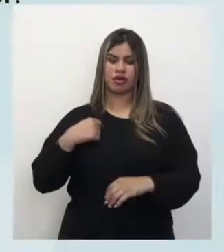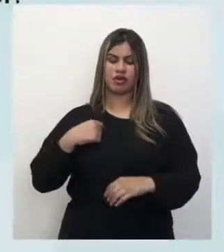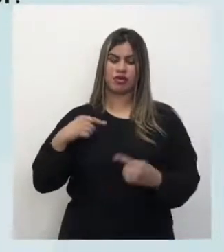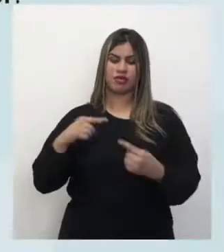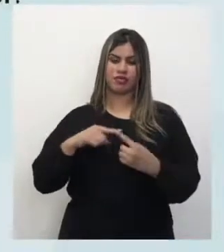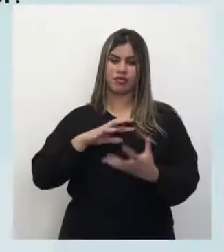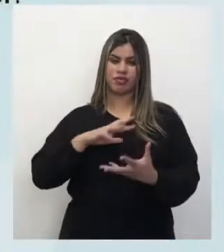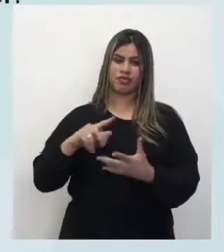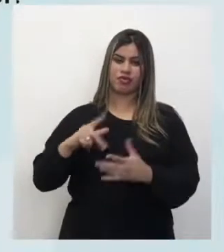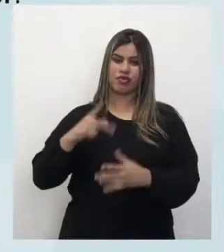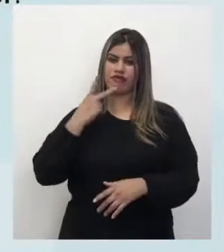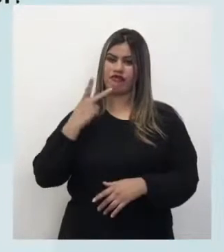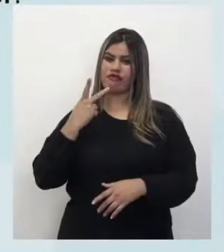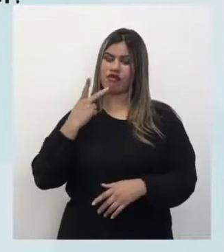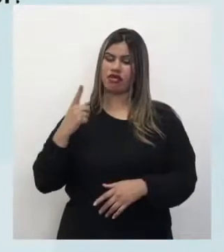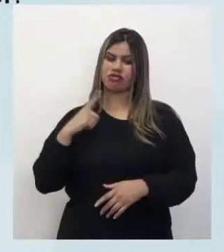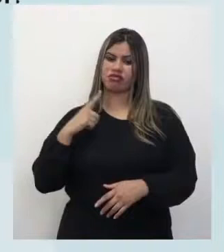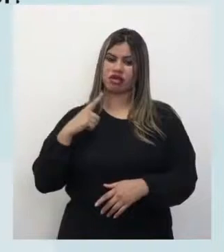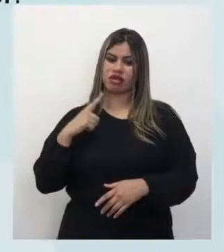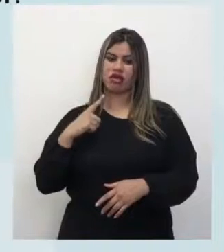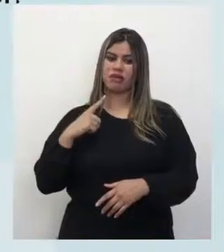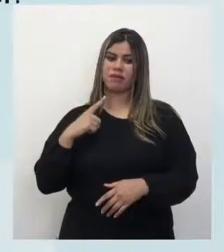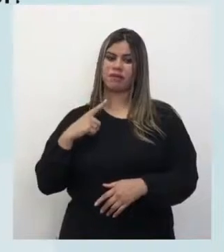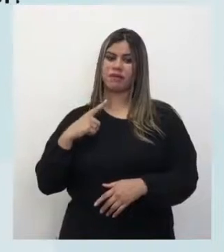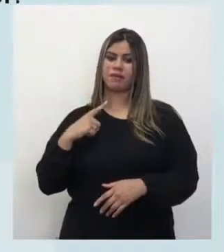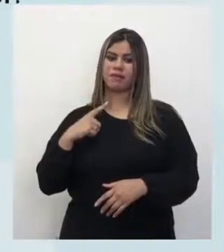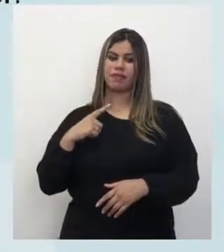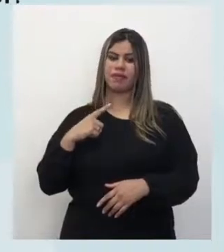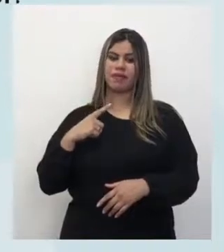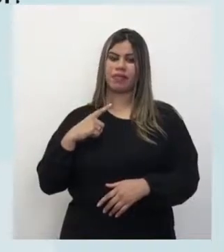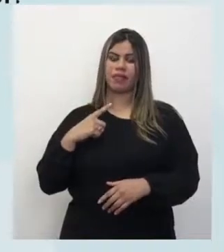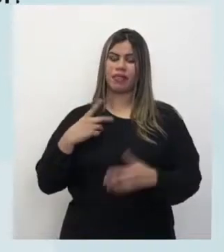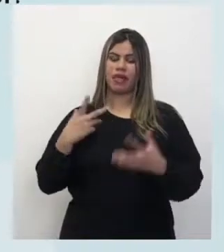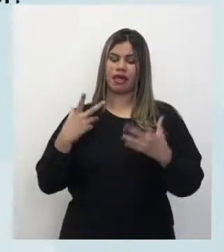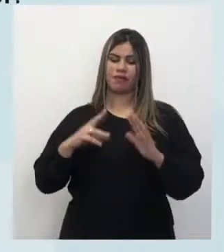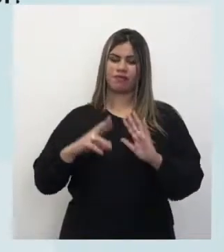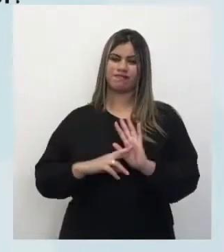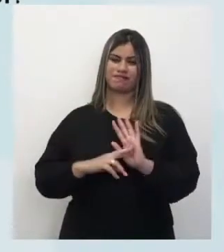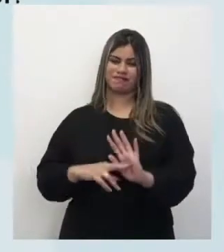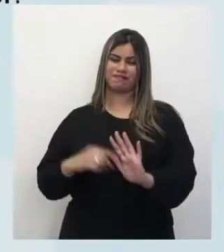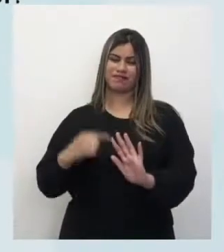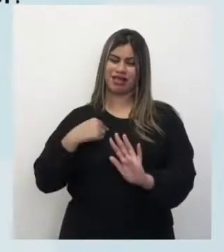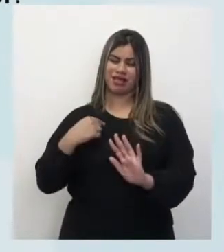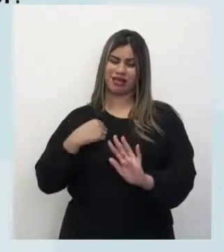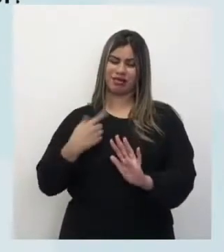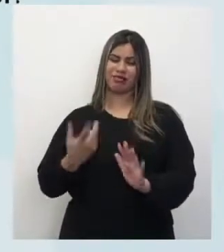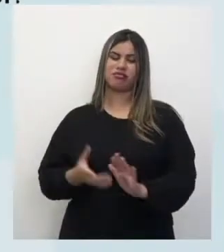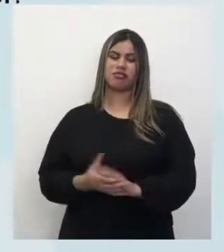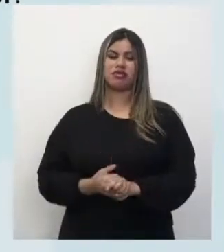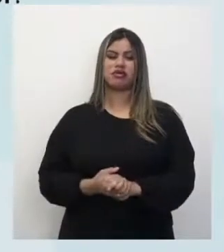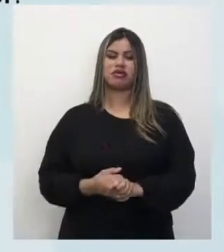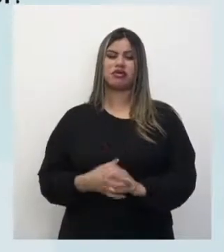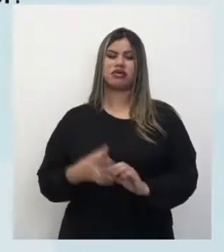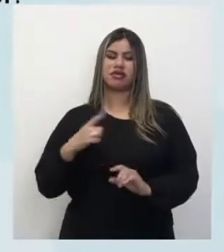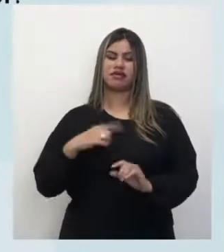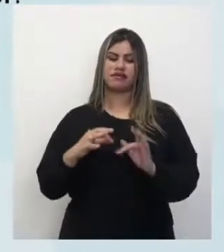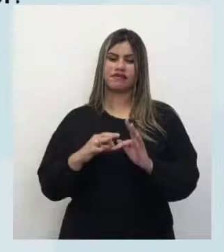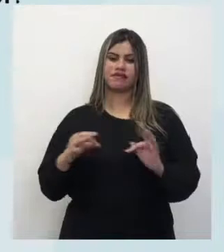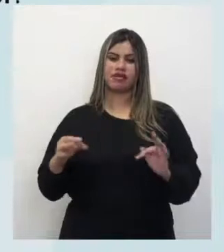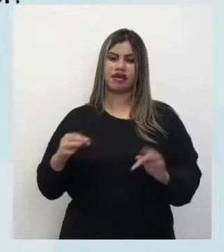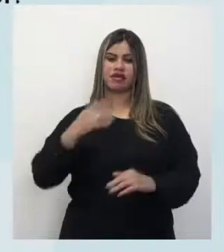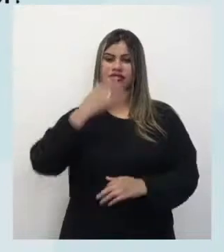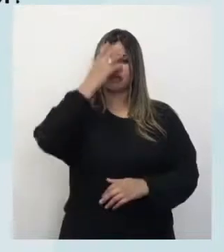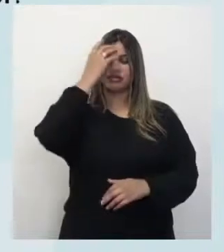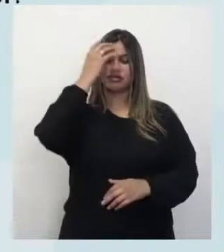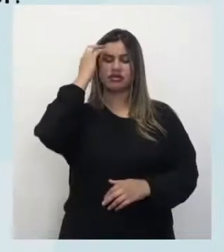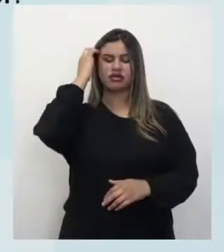Quando eu falo, o meu eu se projeta, né? Tem uma frase que a gente, inclusive, não sei